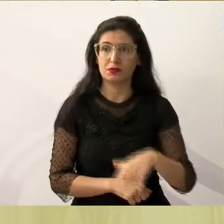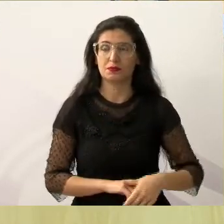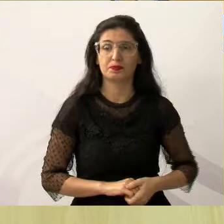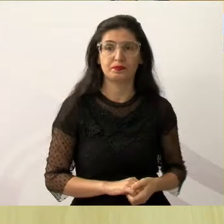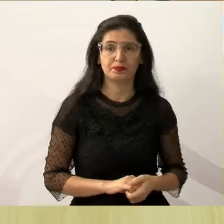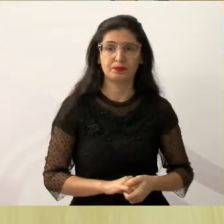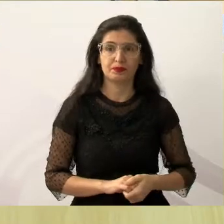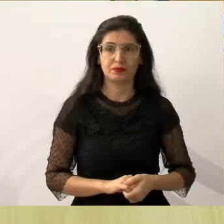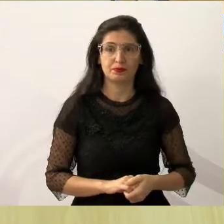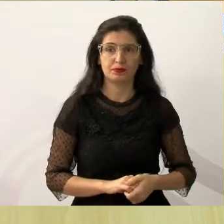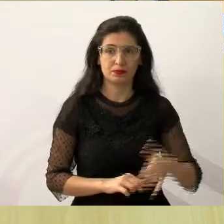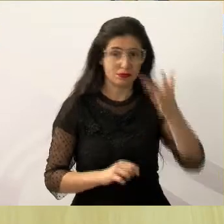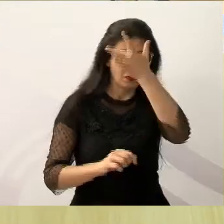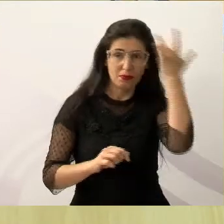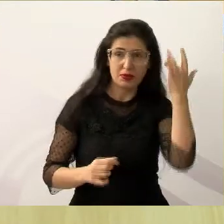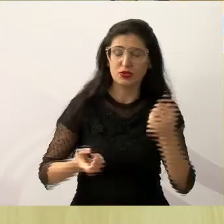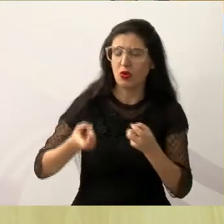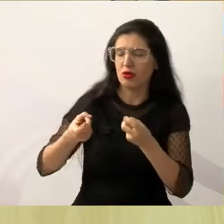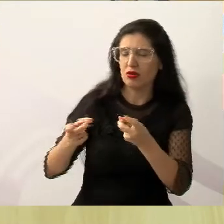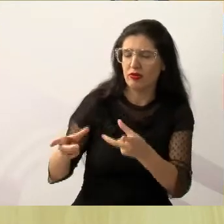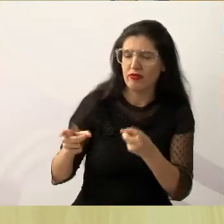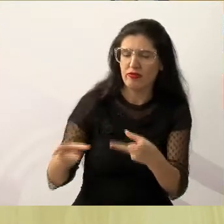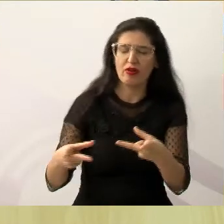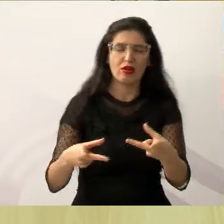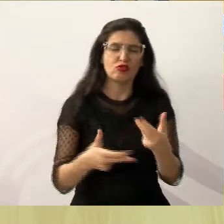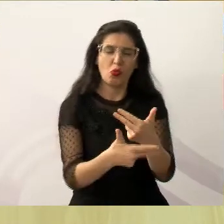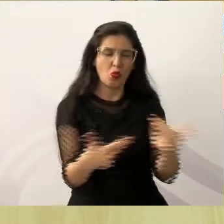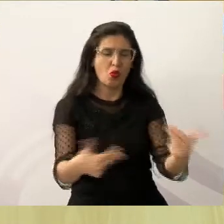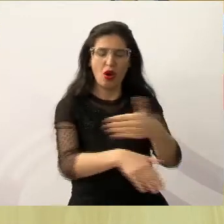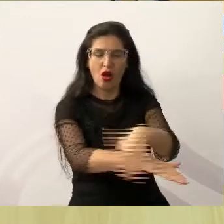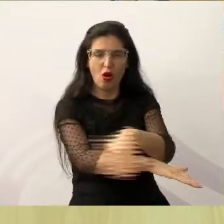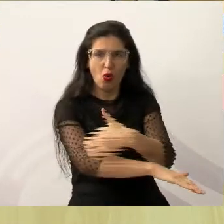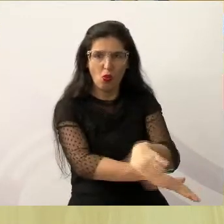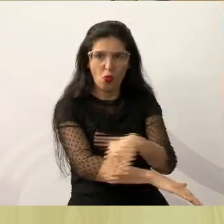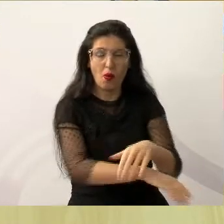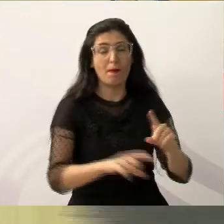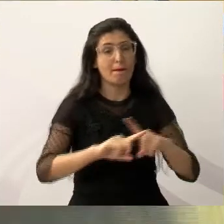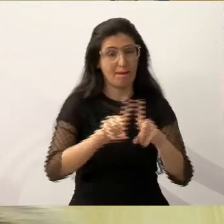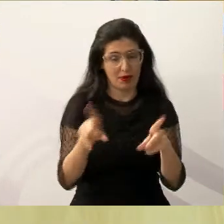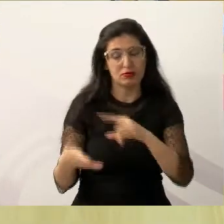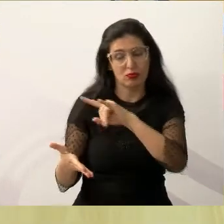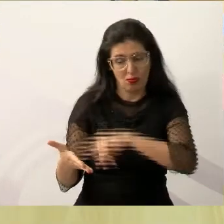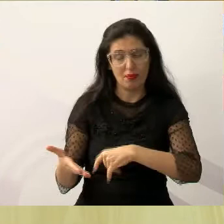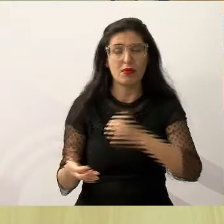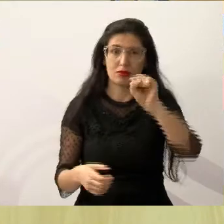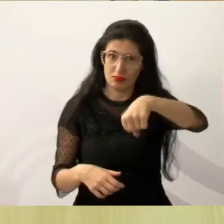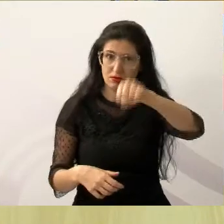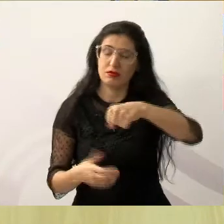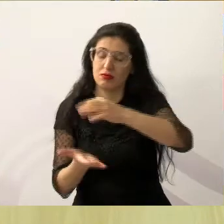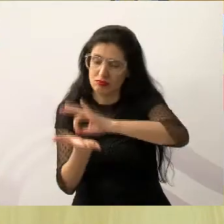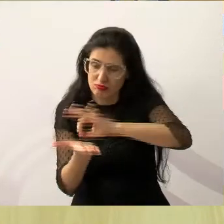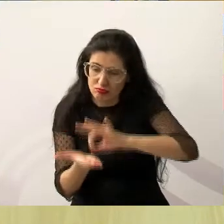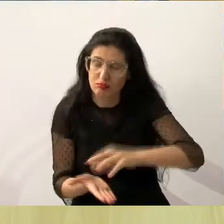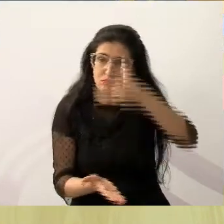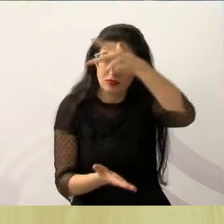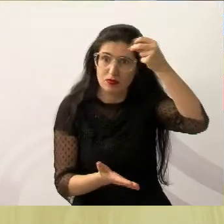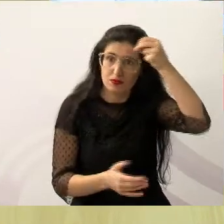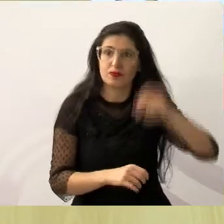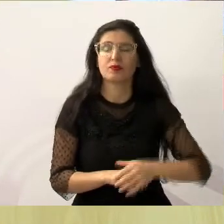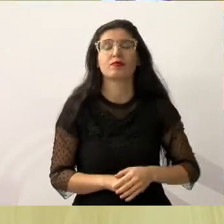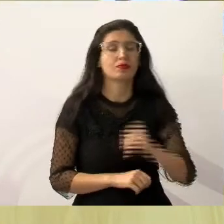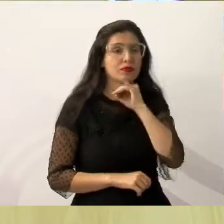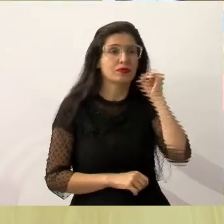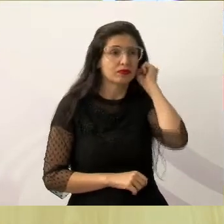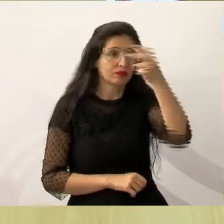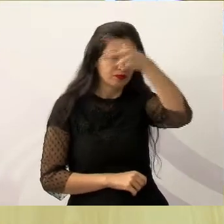dos trabalhadores ambulantes cadastrados no município. Autoria Prefeito Municipal Isaías José de Santana.